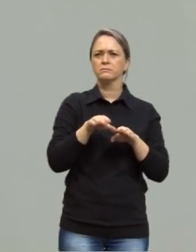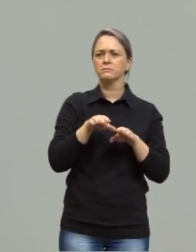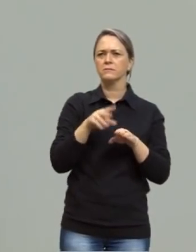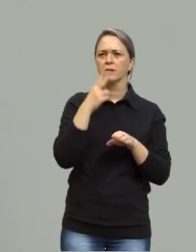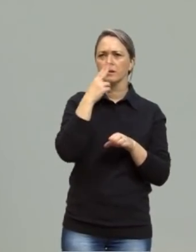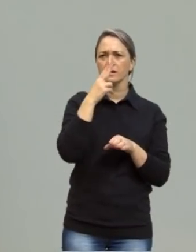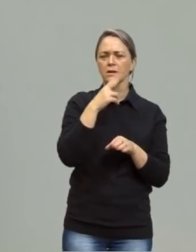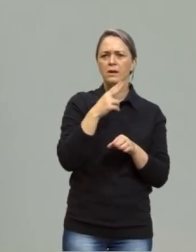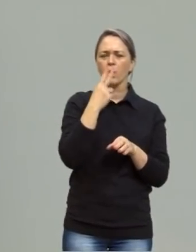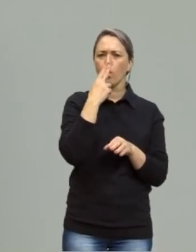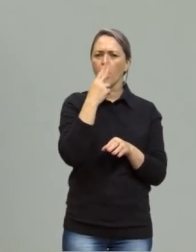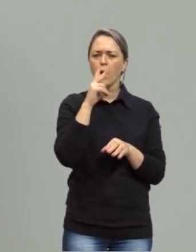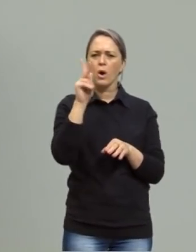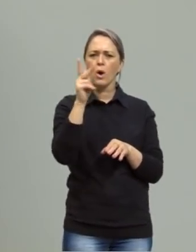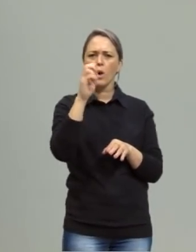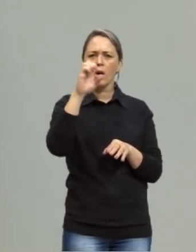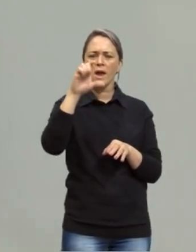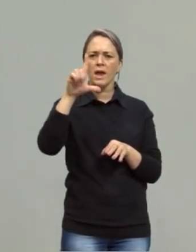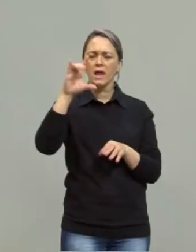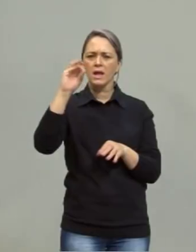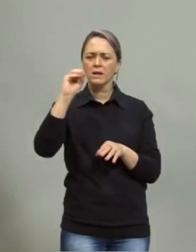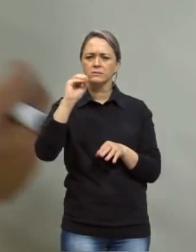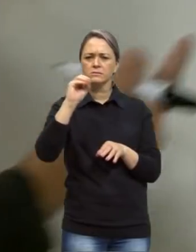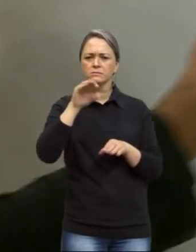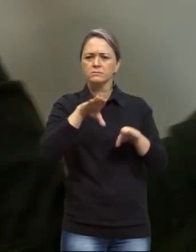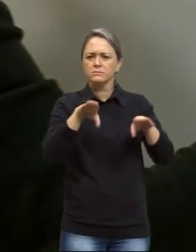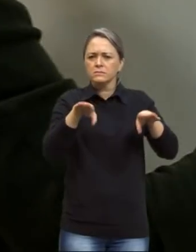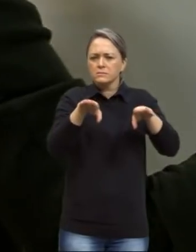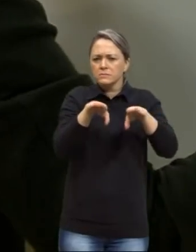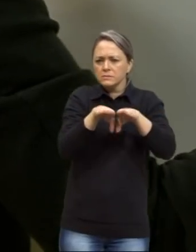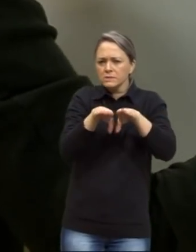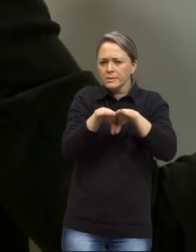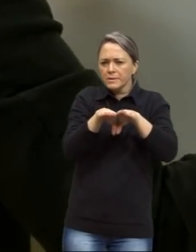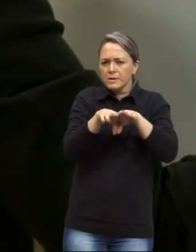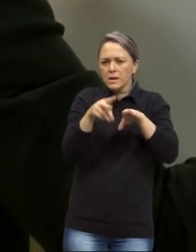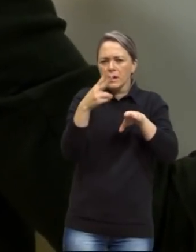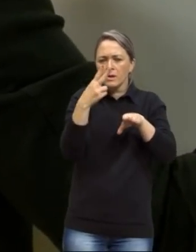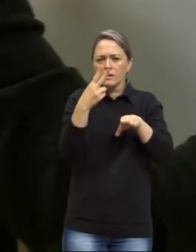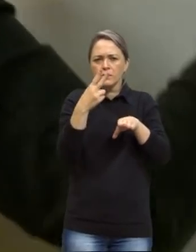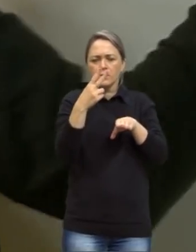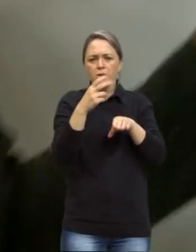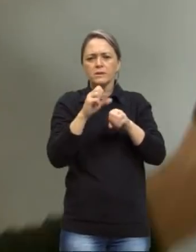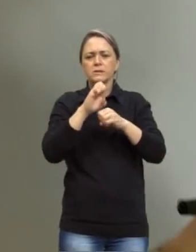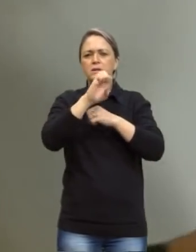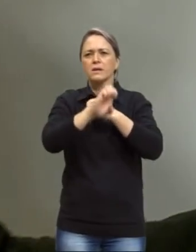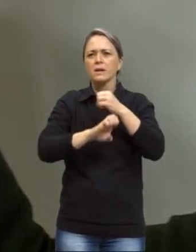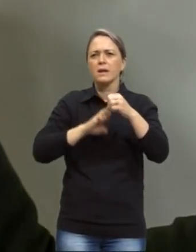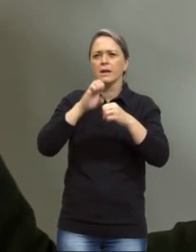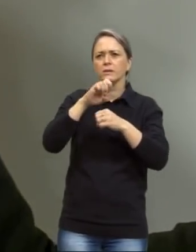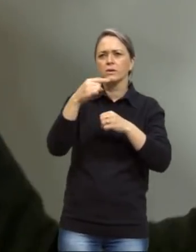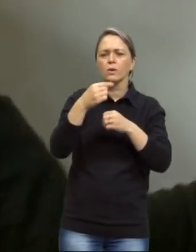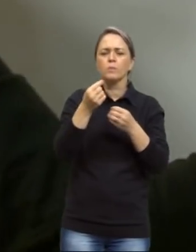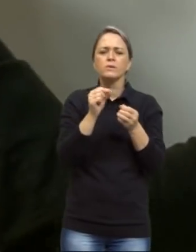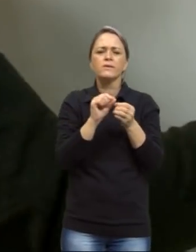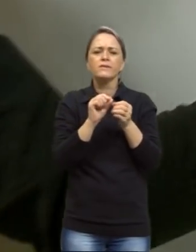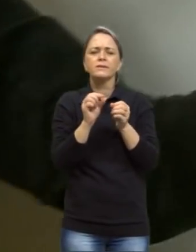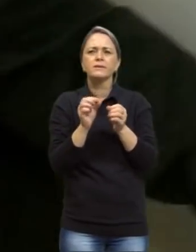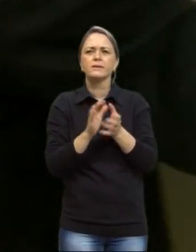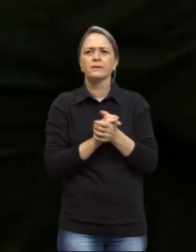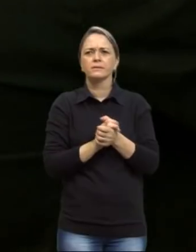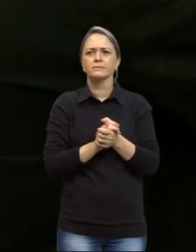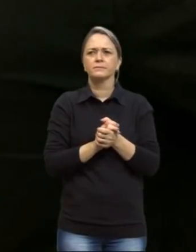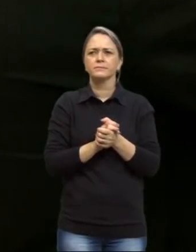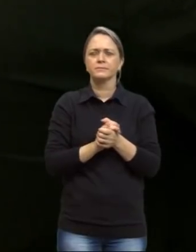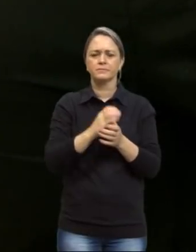que nem o hélio o hélio se estabiliza com dois elétrons então como é que a gente vai fazer essa esse arranjo espacial aqui